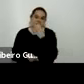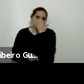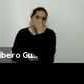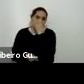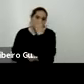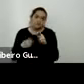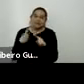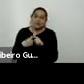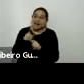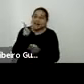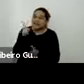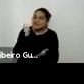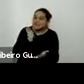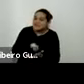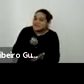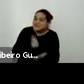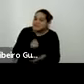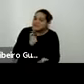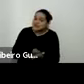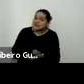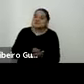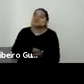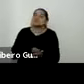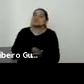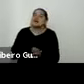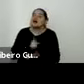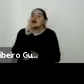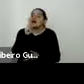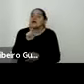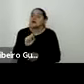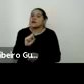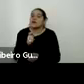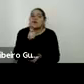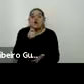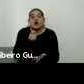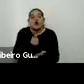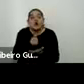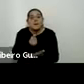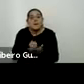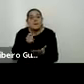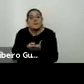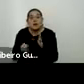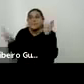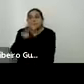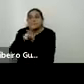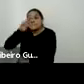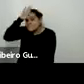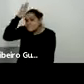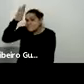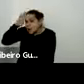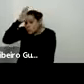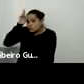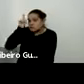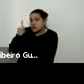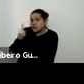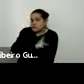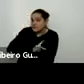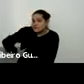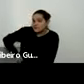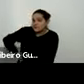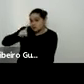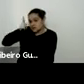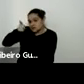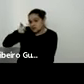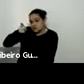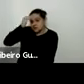verbalizada, gritada, exigida, ela obrigará o próprio presidente da República, na luta que ele